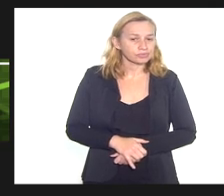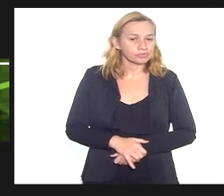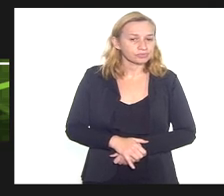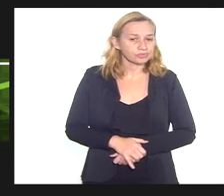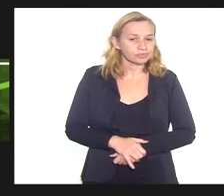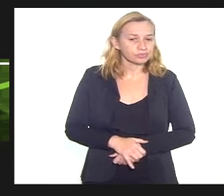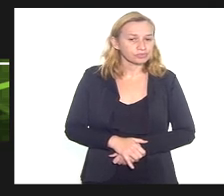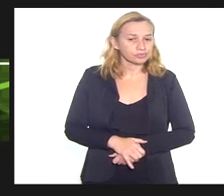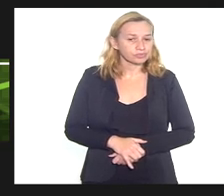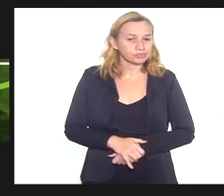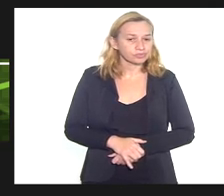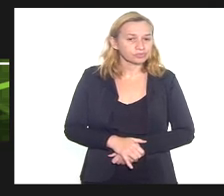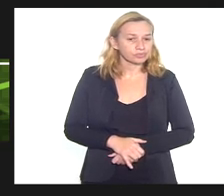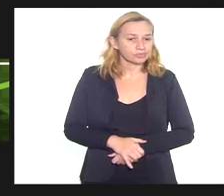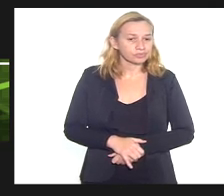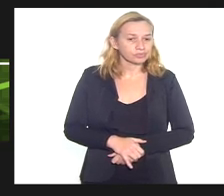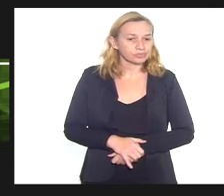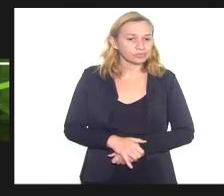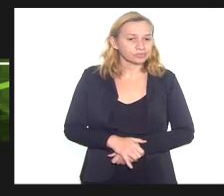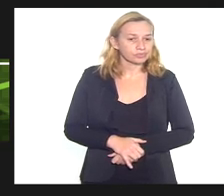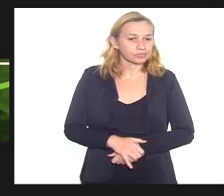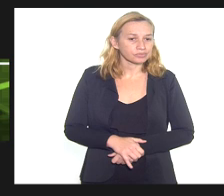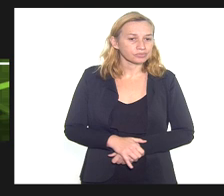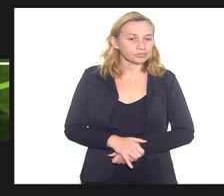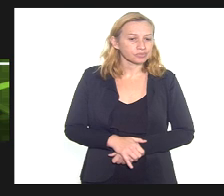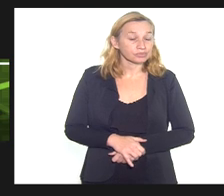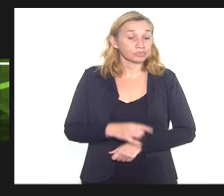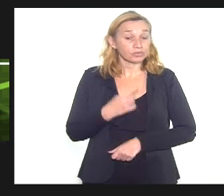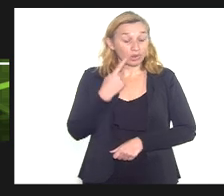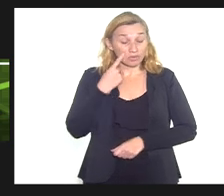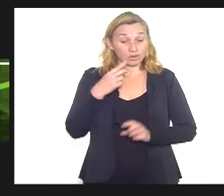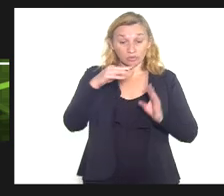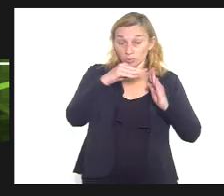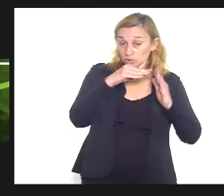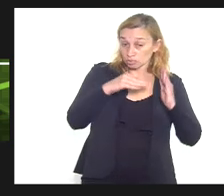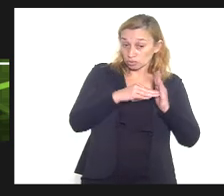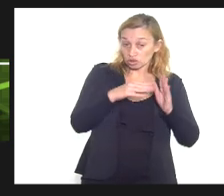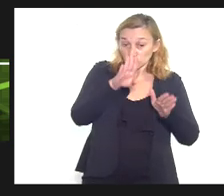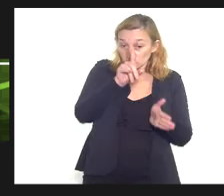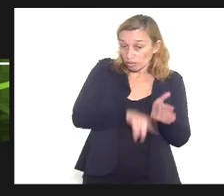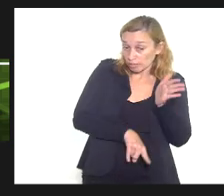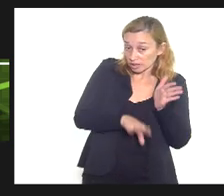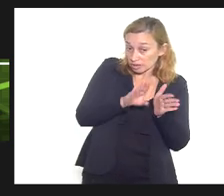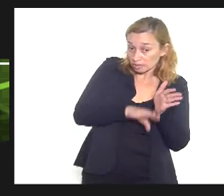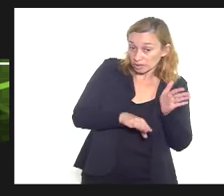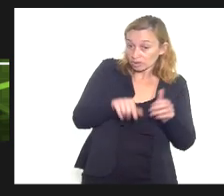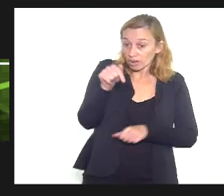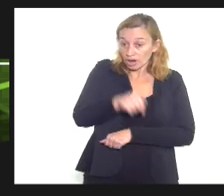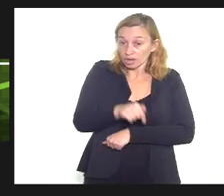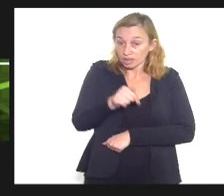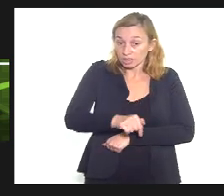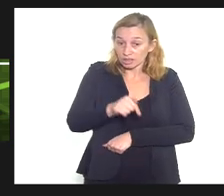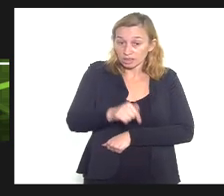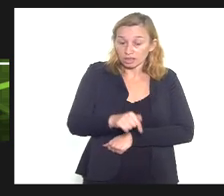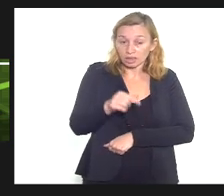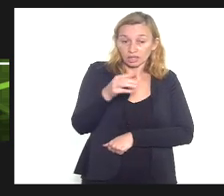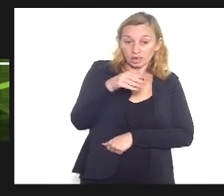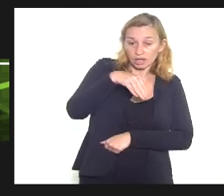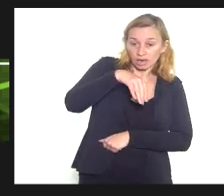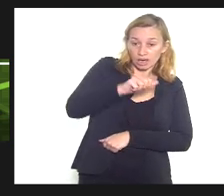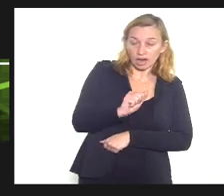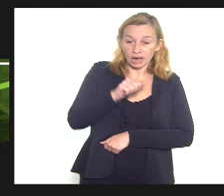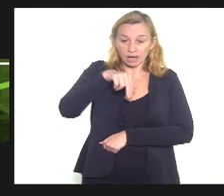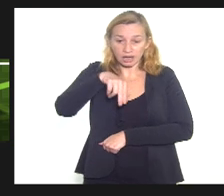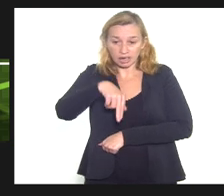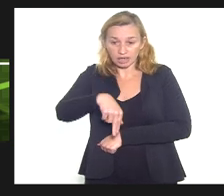já cotejaram a metodologia do abatimento aqui, definida pela MP,